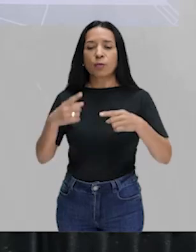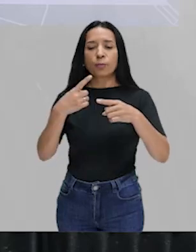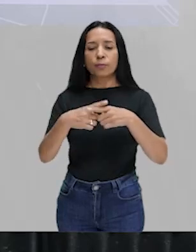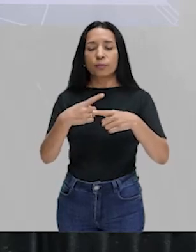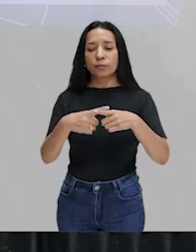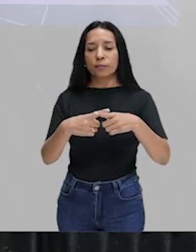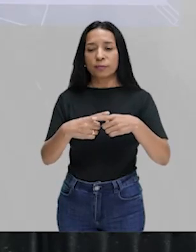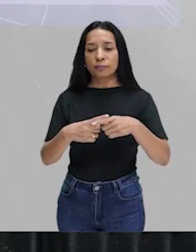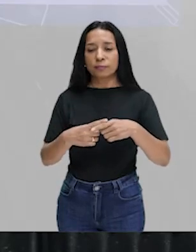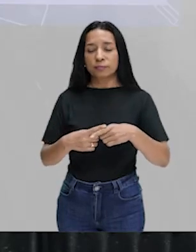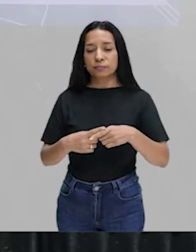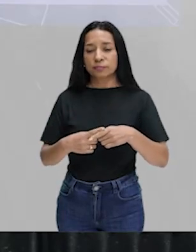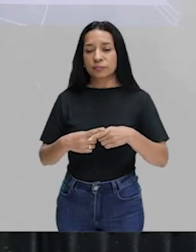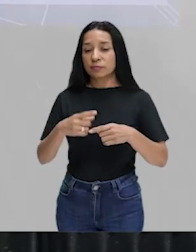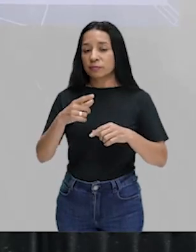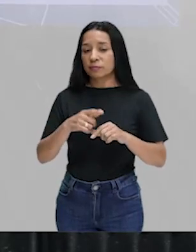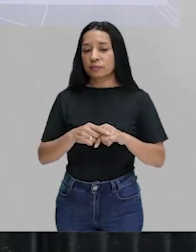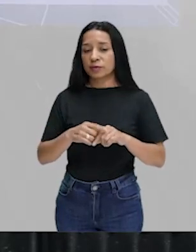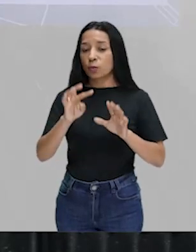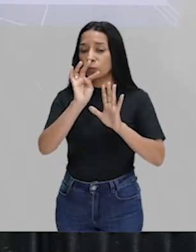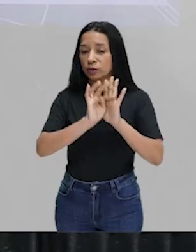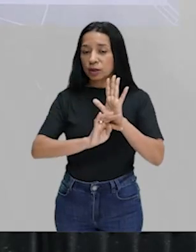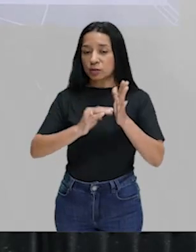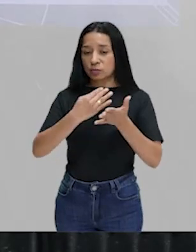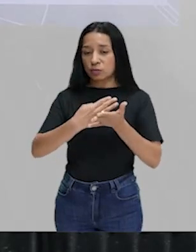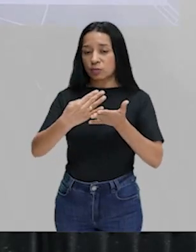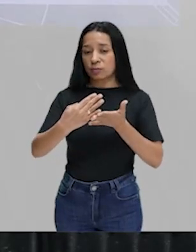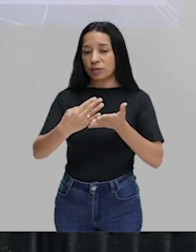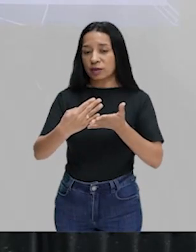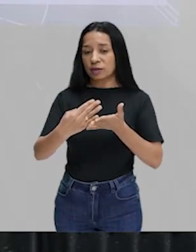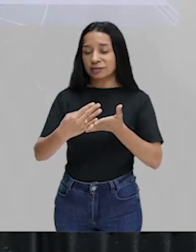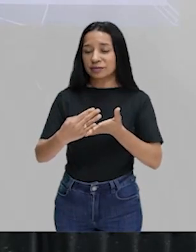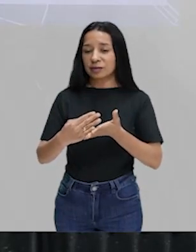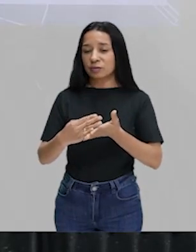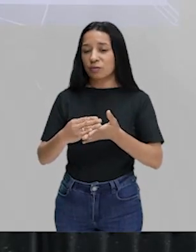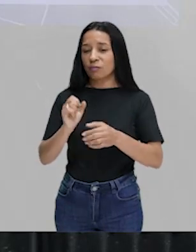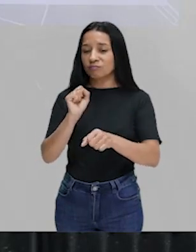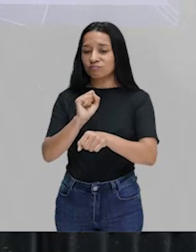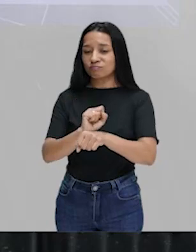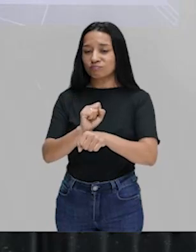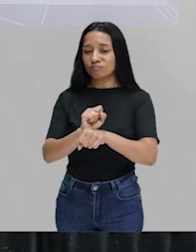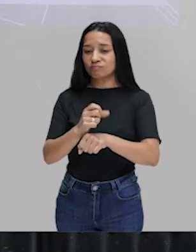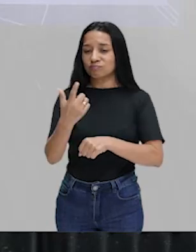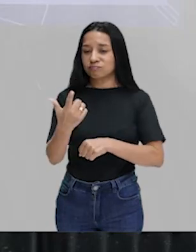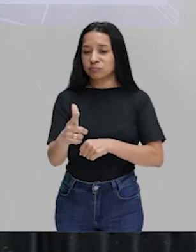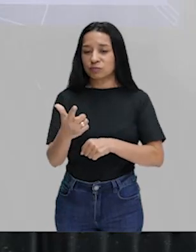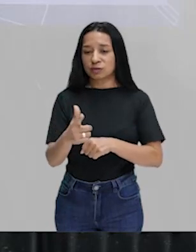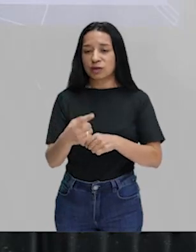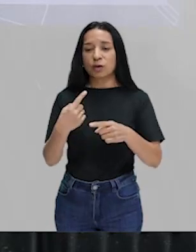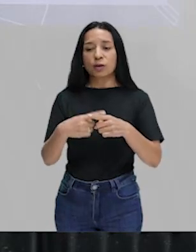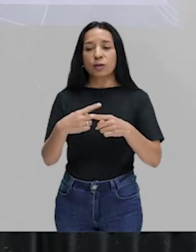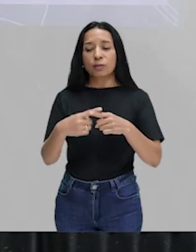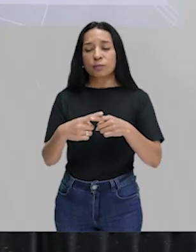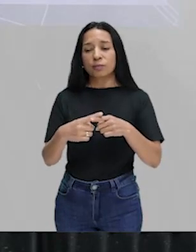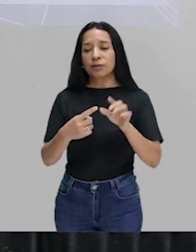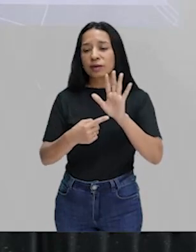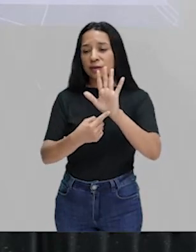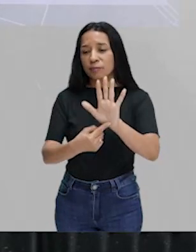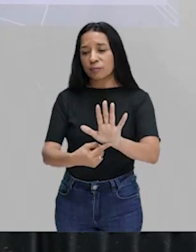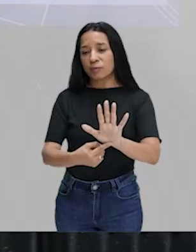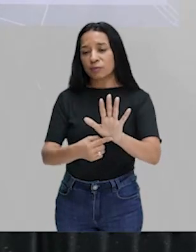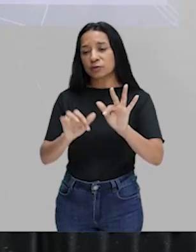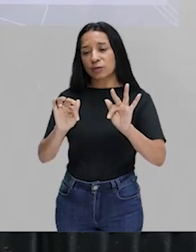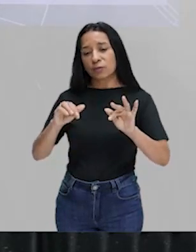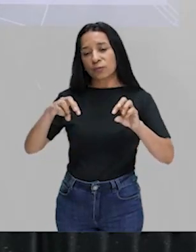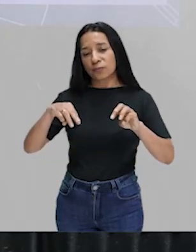quê? A letra começa com um tom de desesperança, porque representa o fim repentino do dia. Cair à